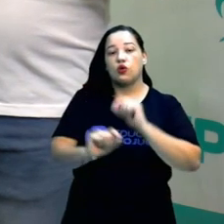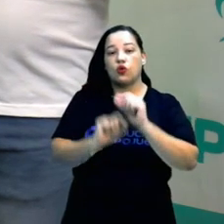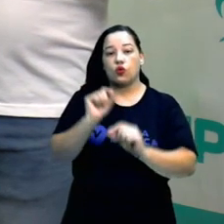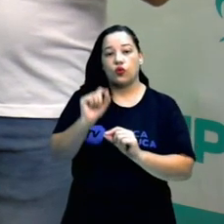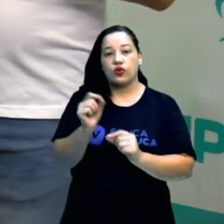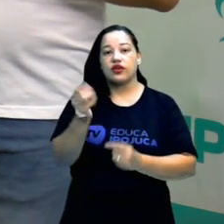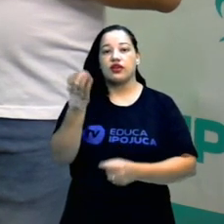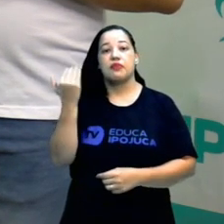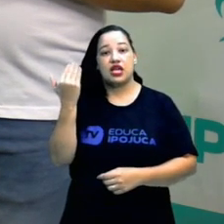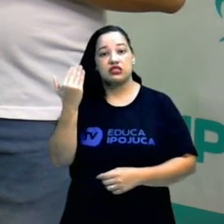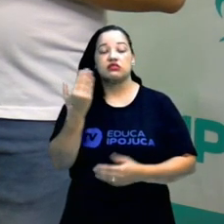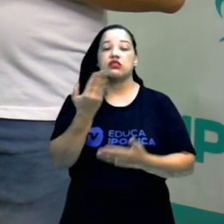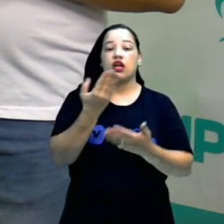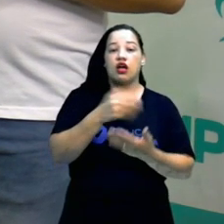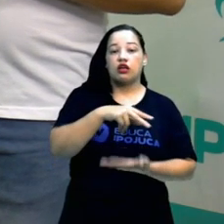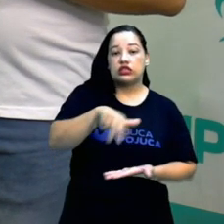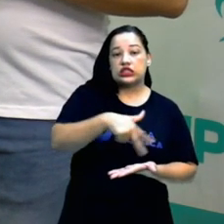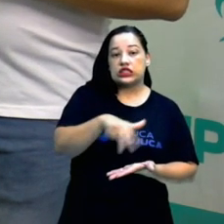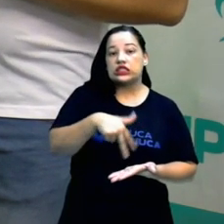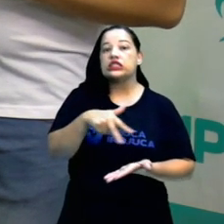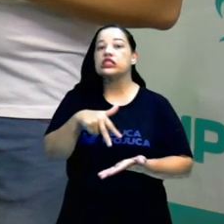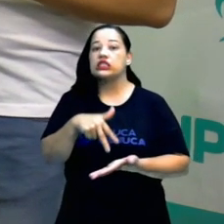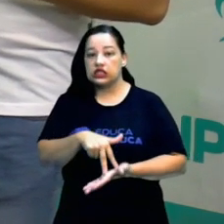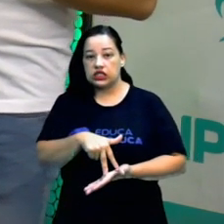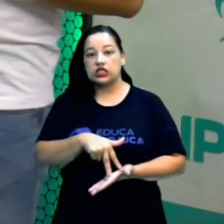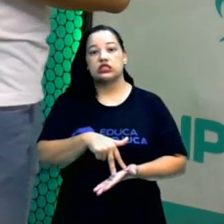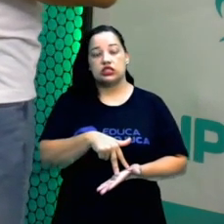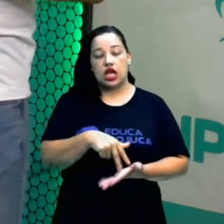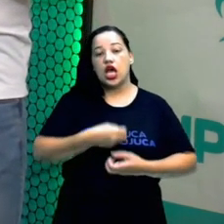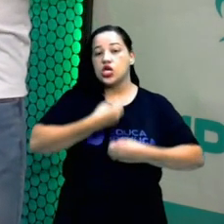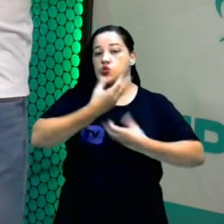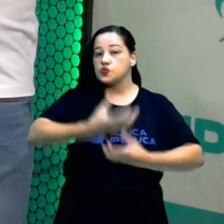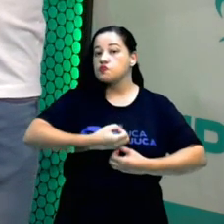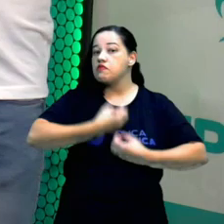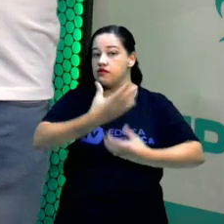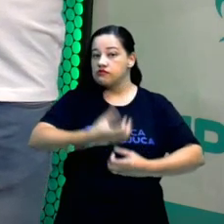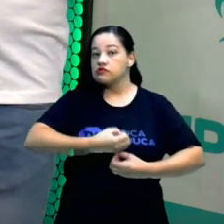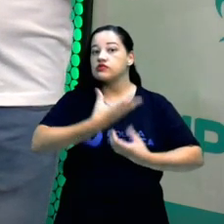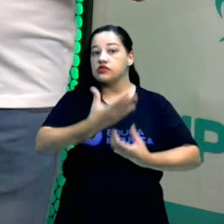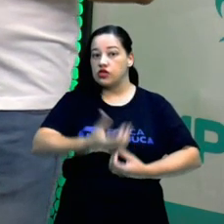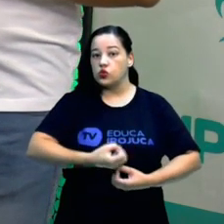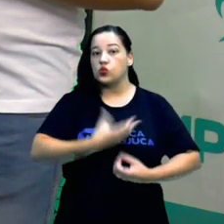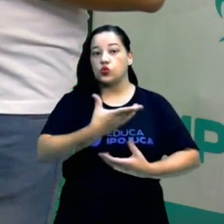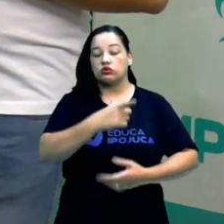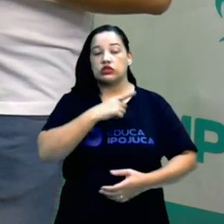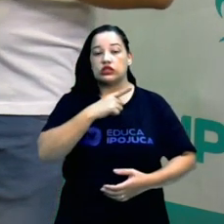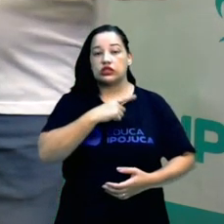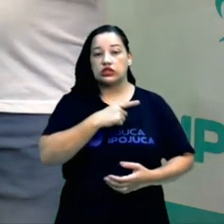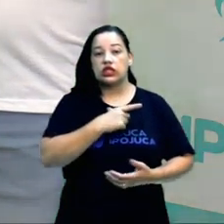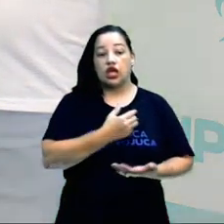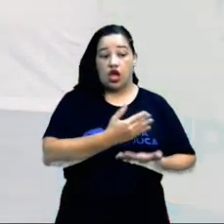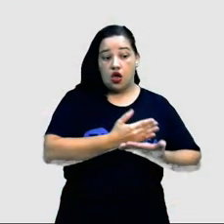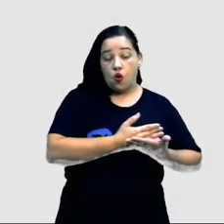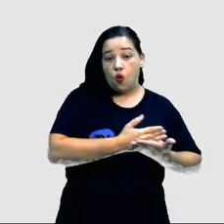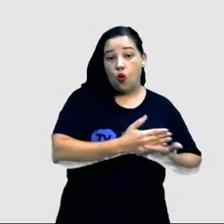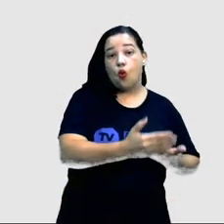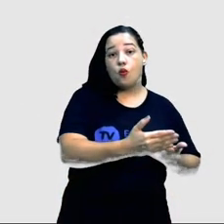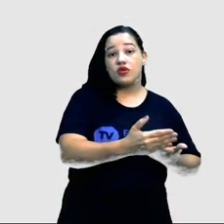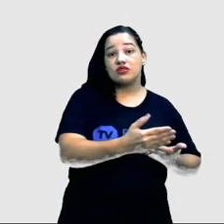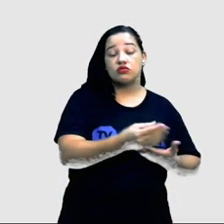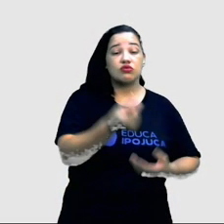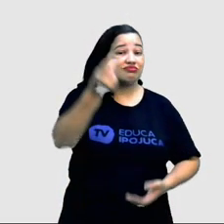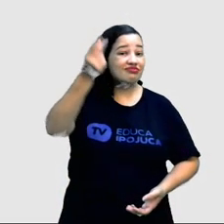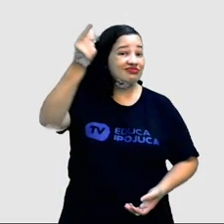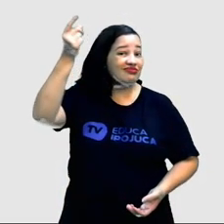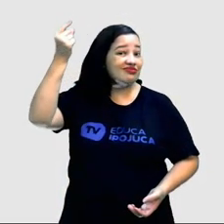demonstrações expressivas do ser humano, surgiu ainda na pré-história,